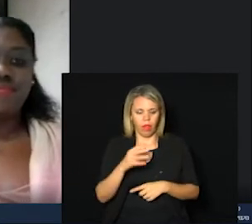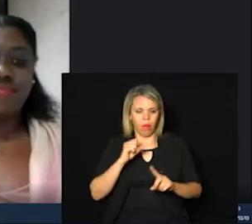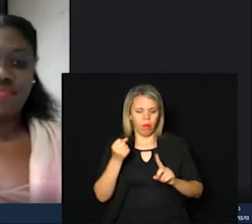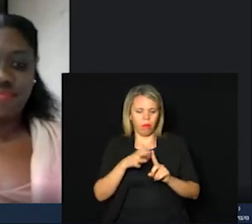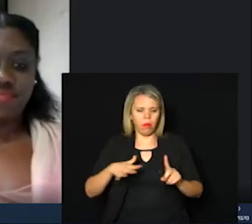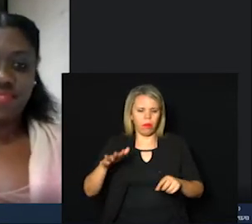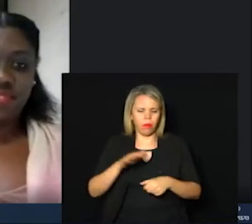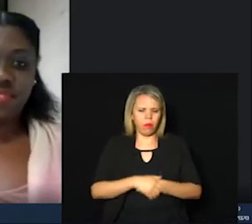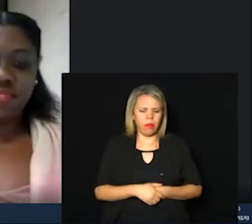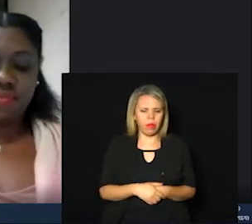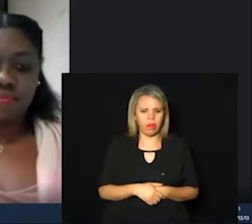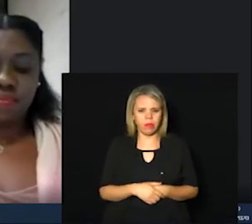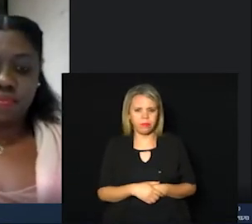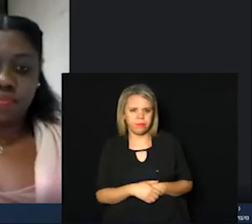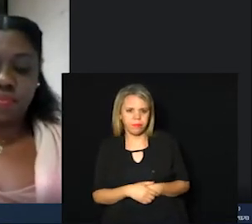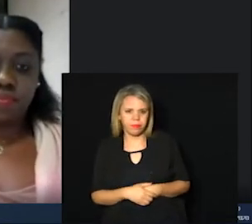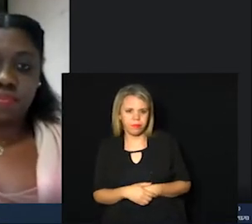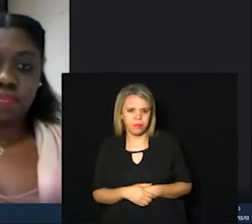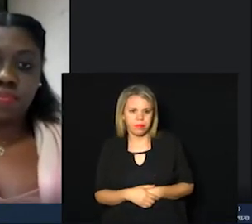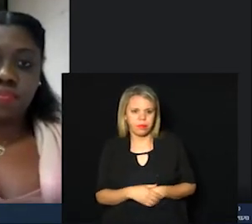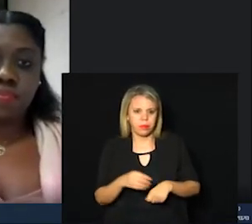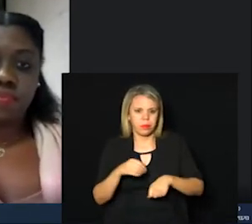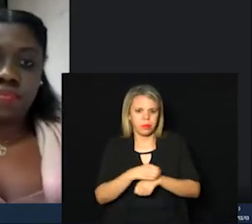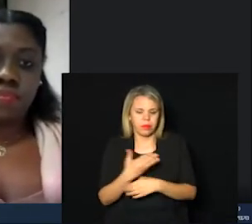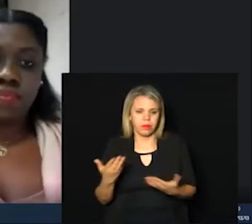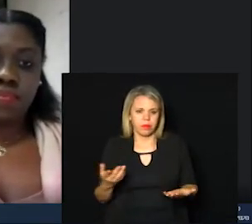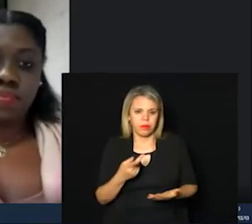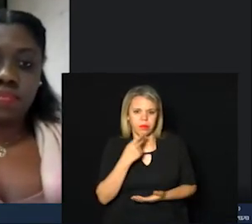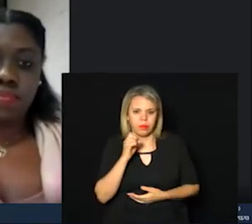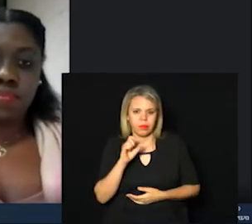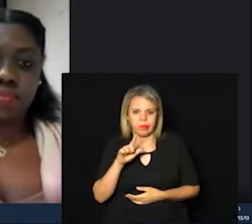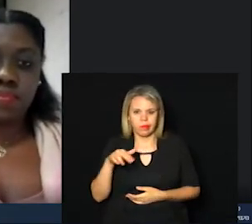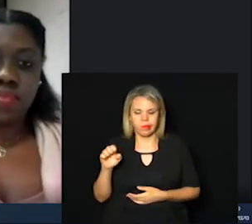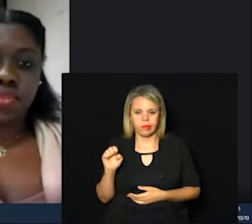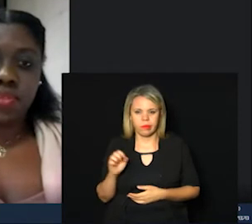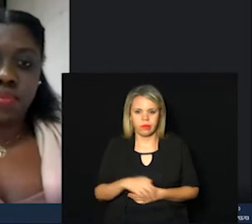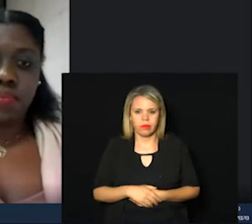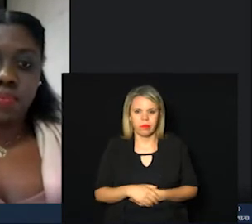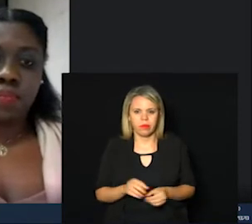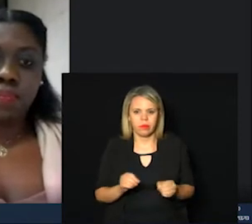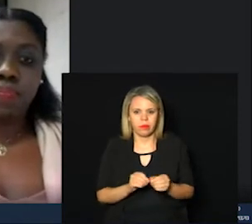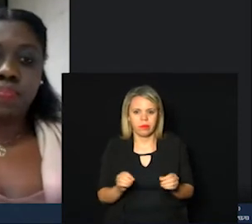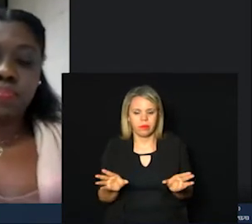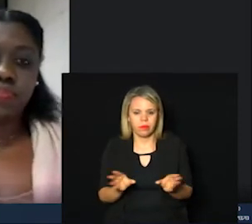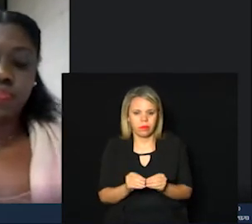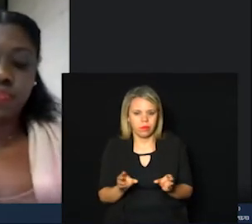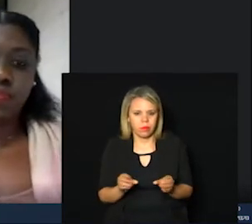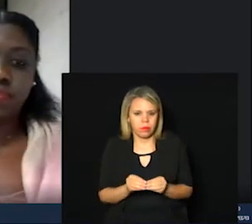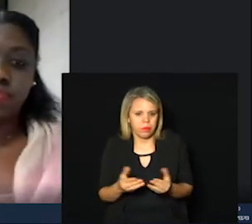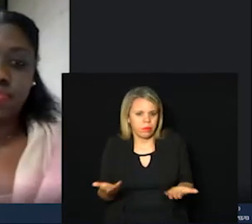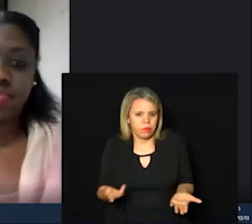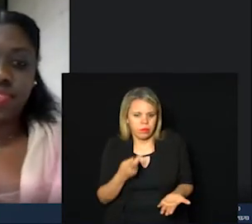sociedade. Né? Então, eu passo agora a palavra para Eliane para poder também fazer suas considerações.